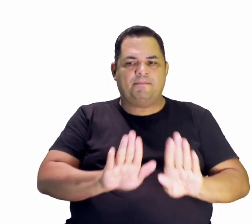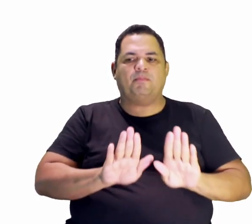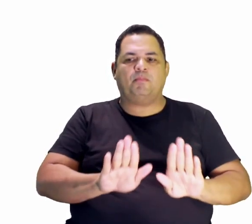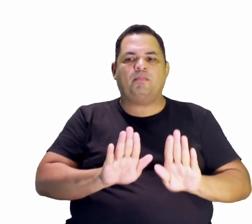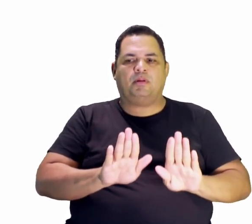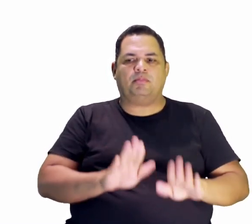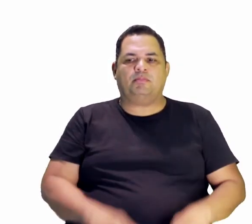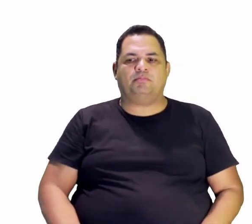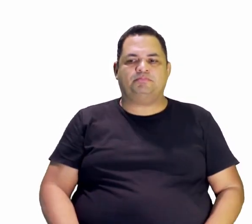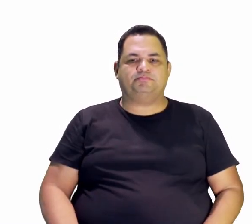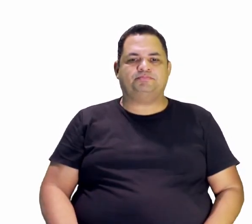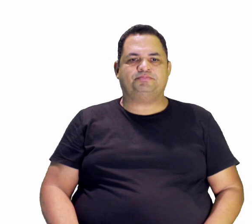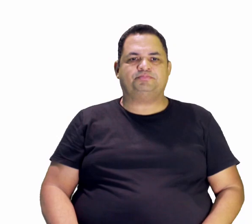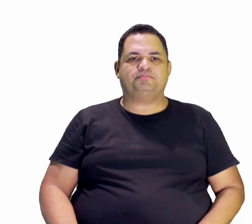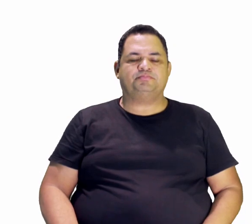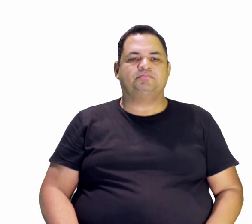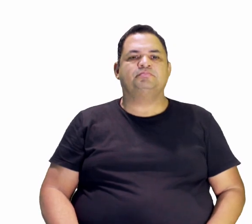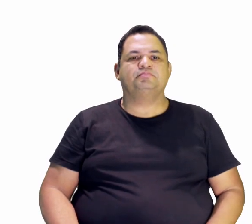pé, certo?